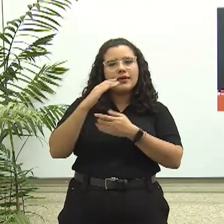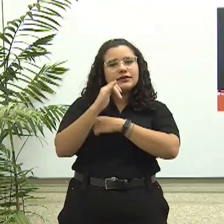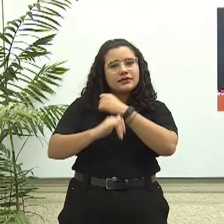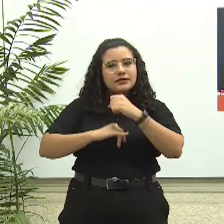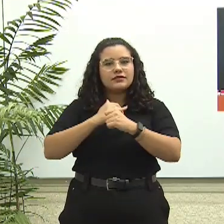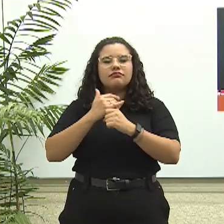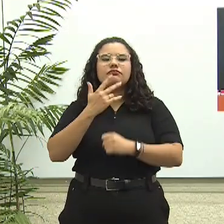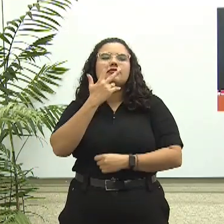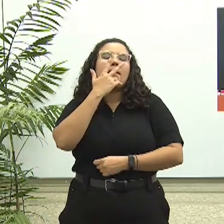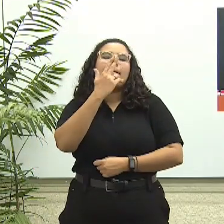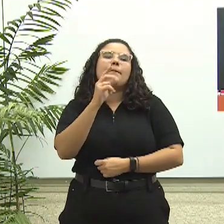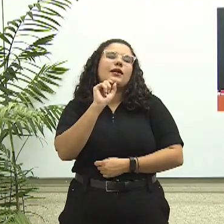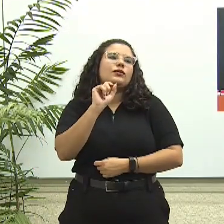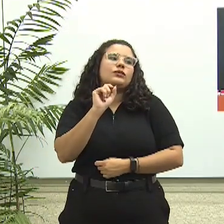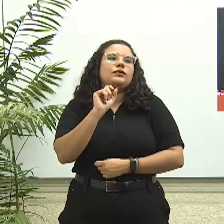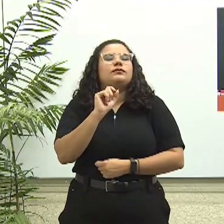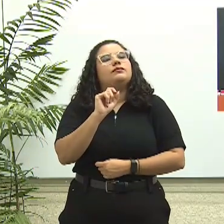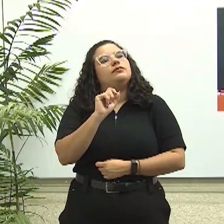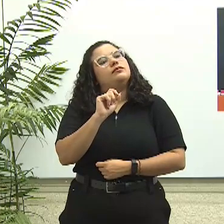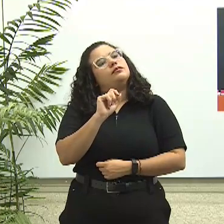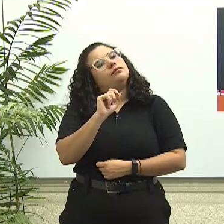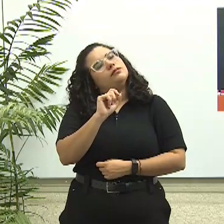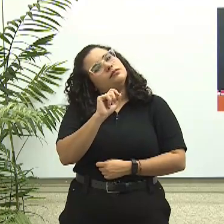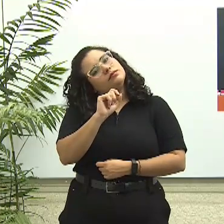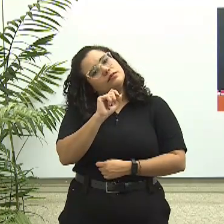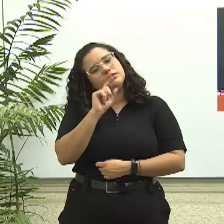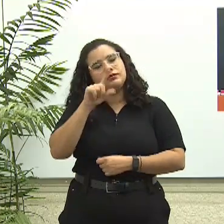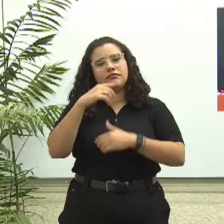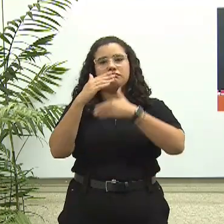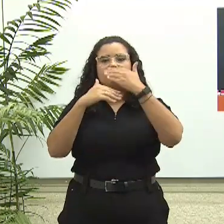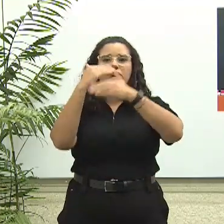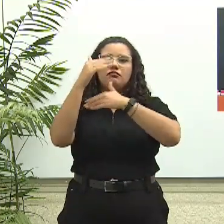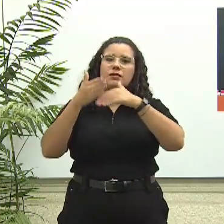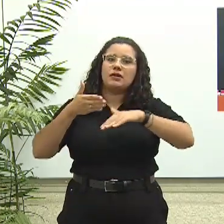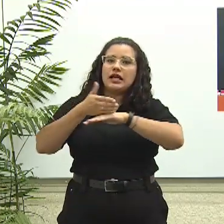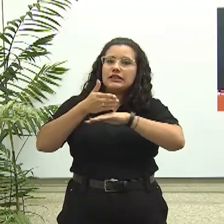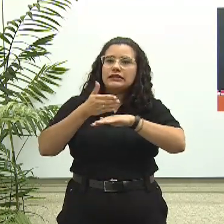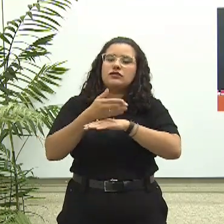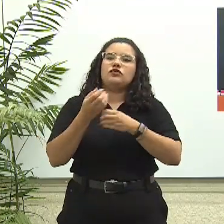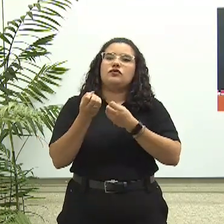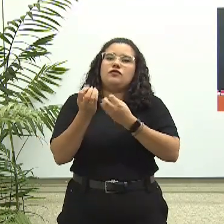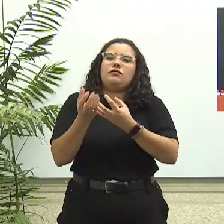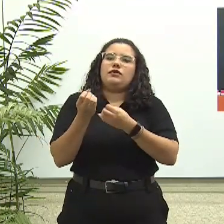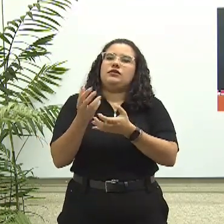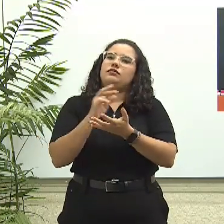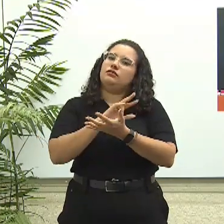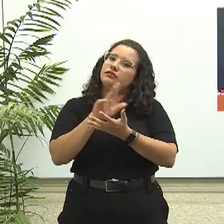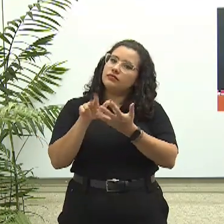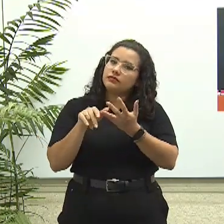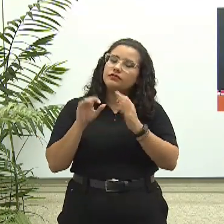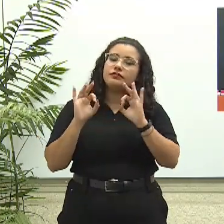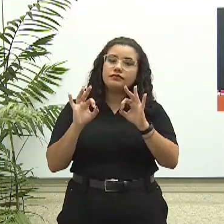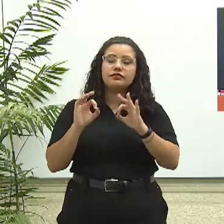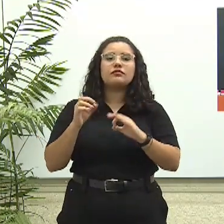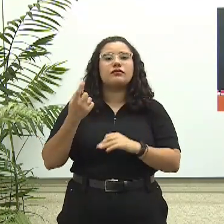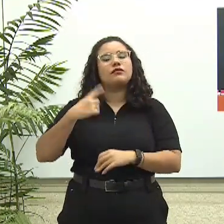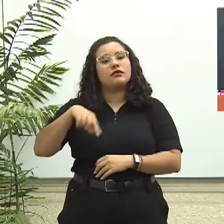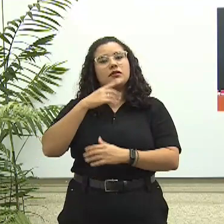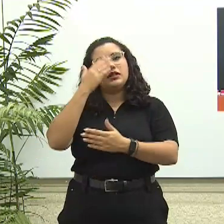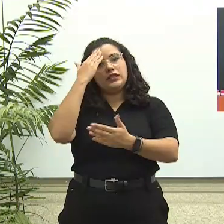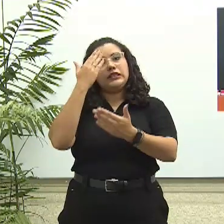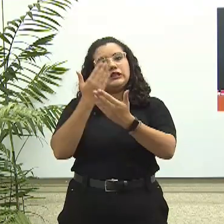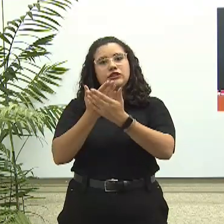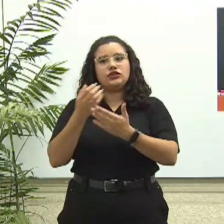parecia uma grande um grande Avanço No sentido da do acesso à informação e realmente Nós bebemos muito e acreditamos muito